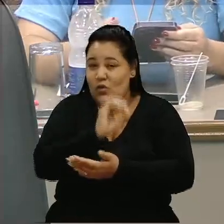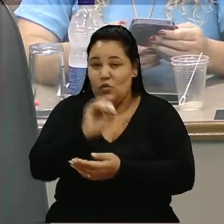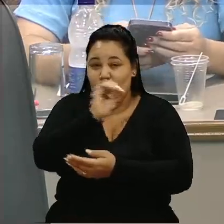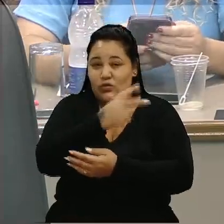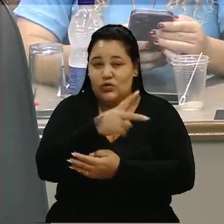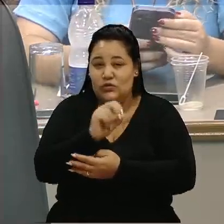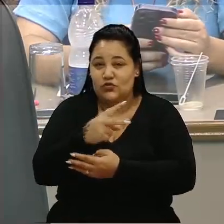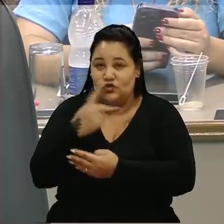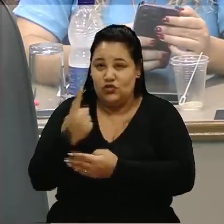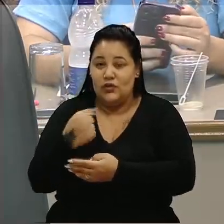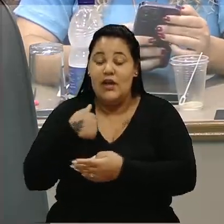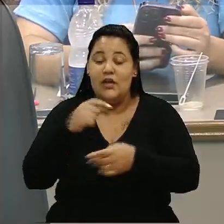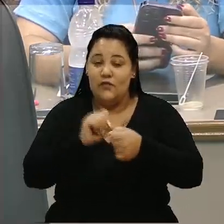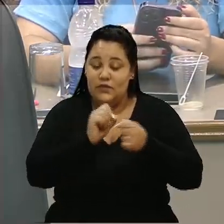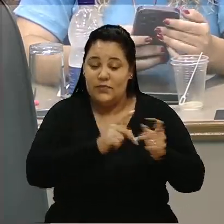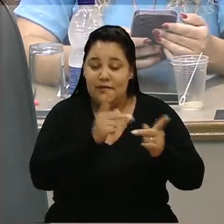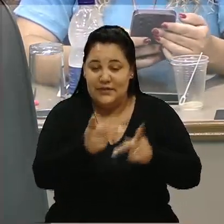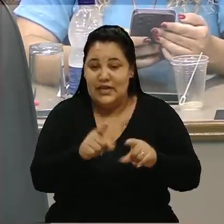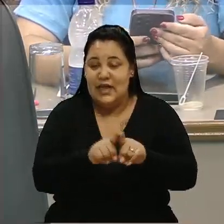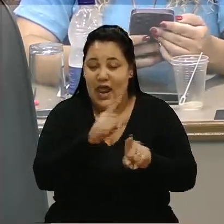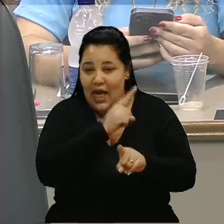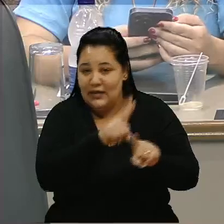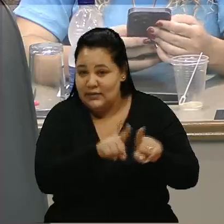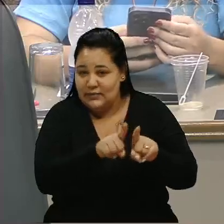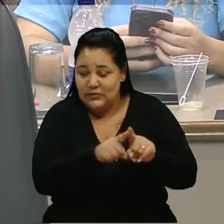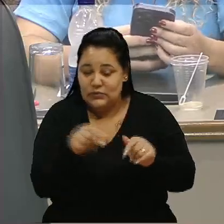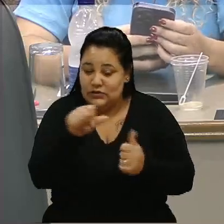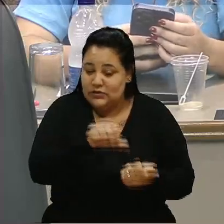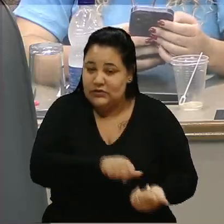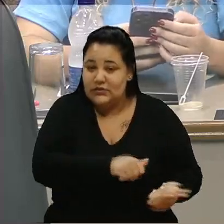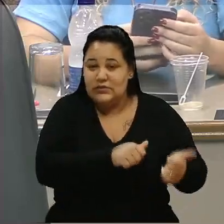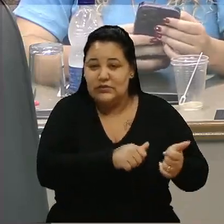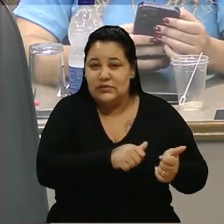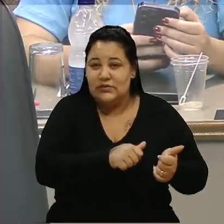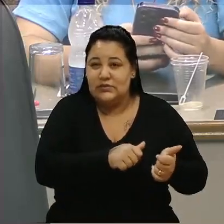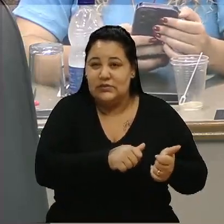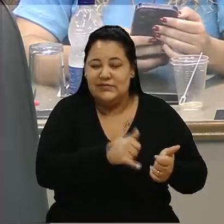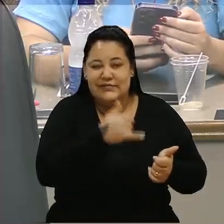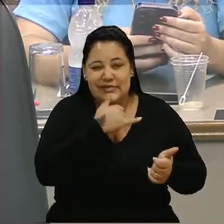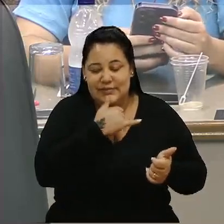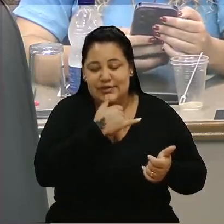uma visitação lá também com infelizmente, finado VAC,